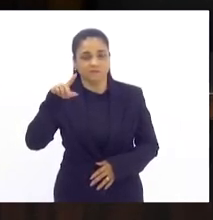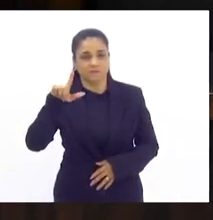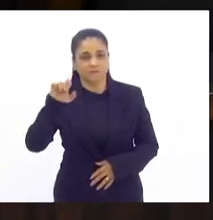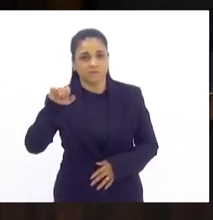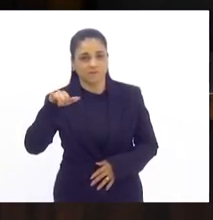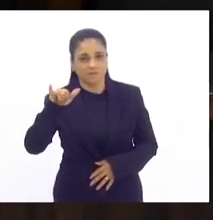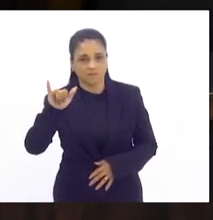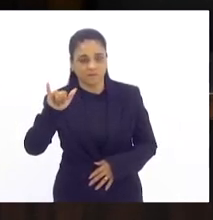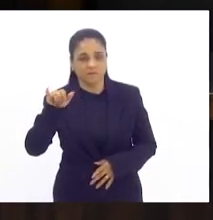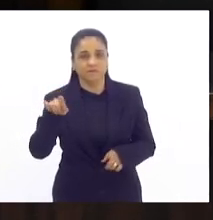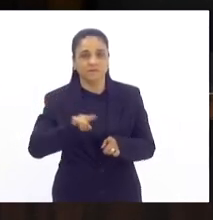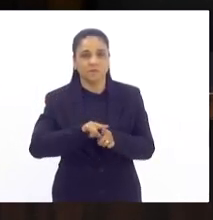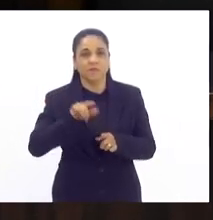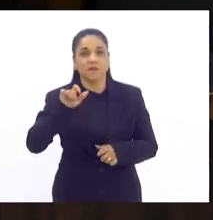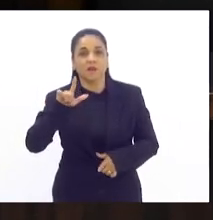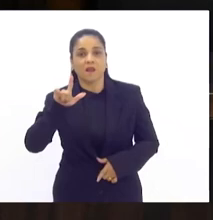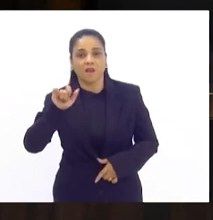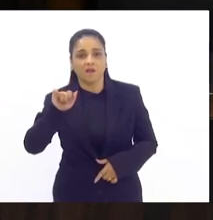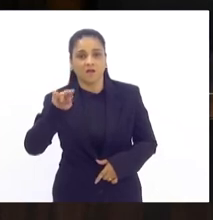diretoria, tá?